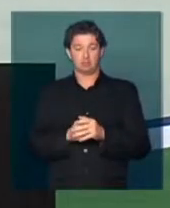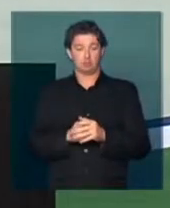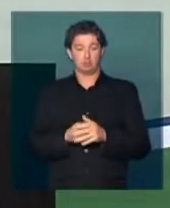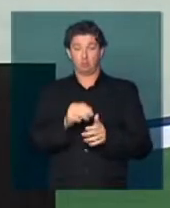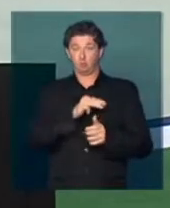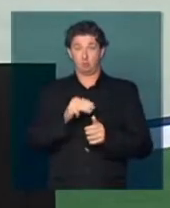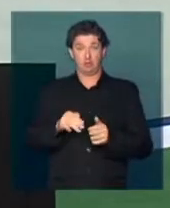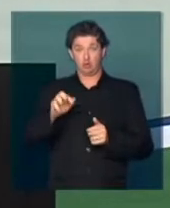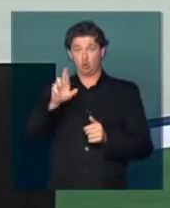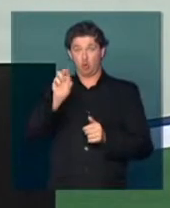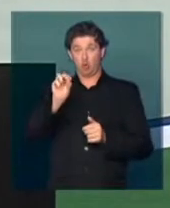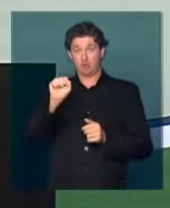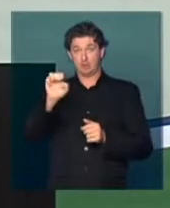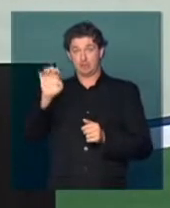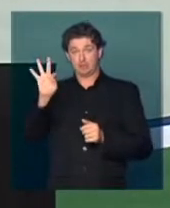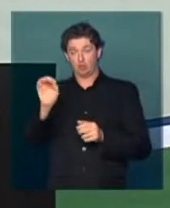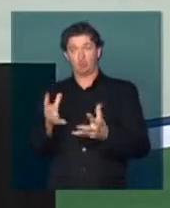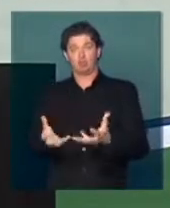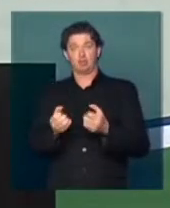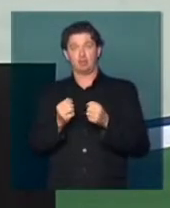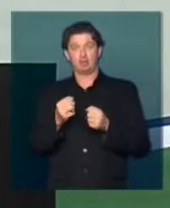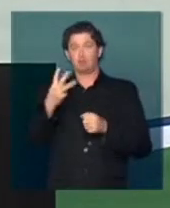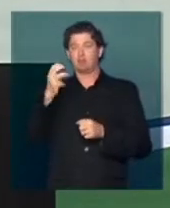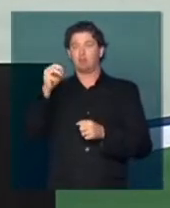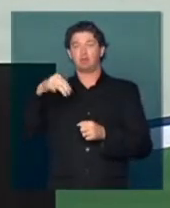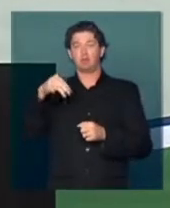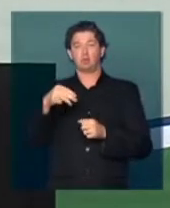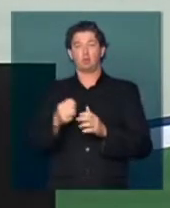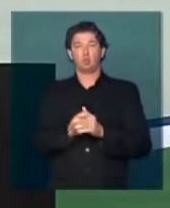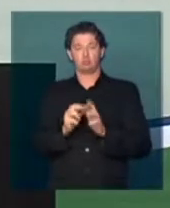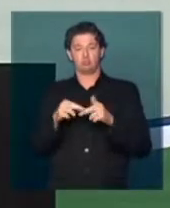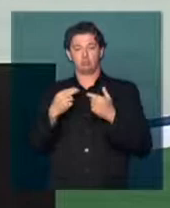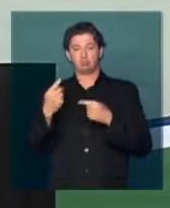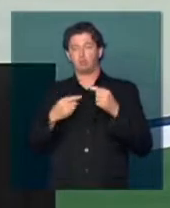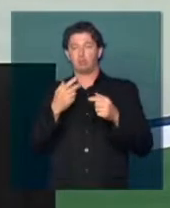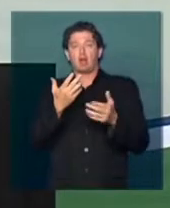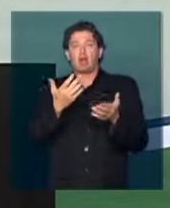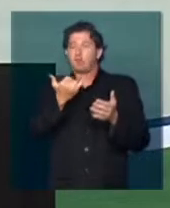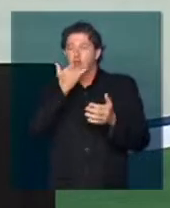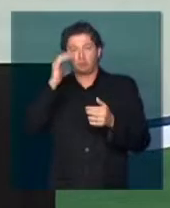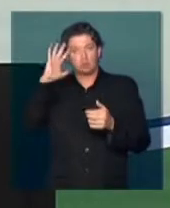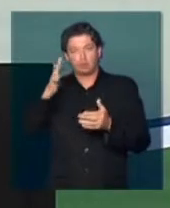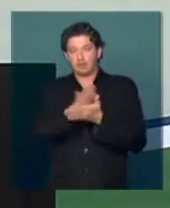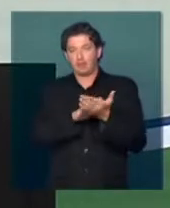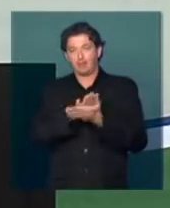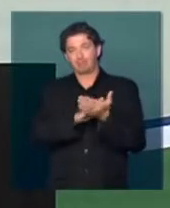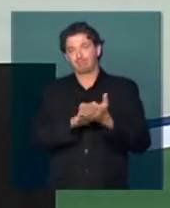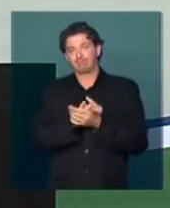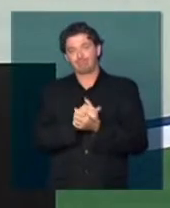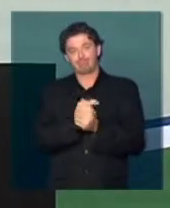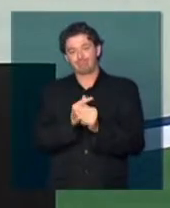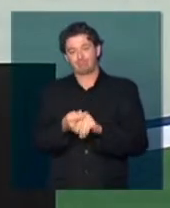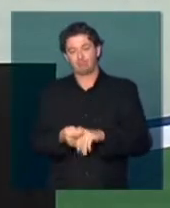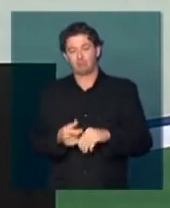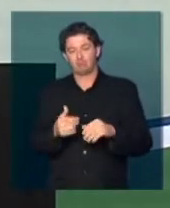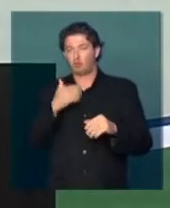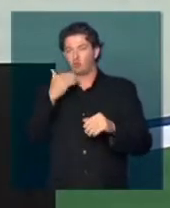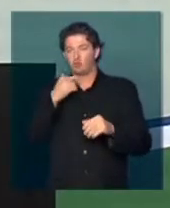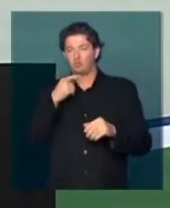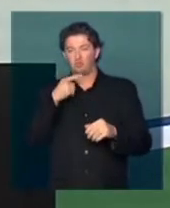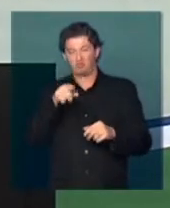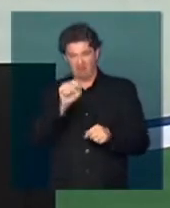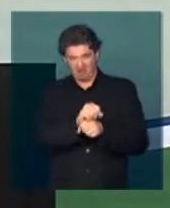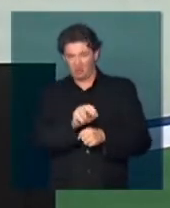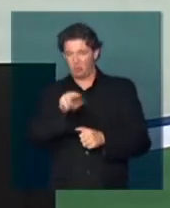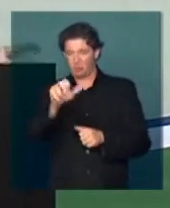Rosseto atendeu o setor por 30 minutos semana passada para dizer que não conseguiu resolver nada e duvidaram que ia parar. E não